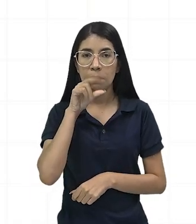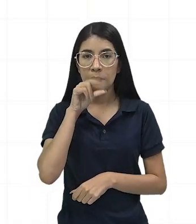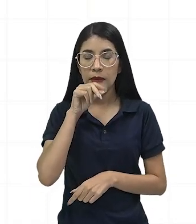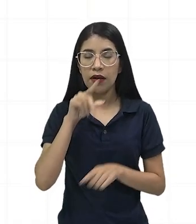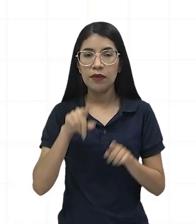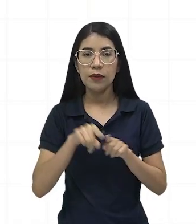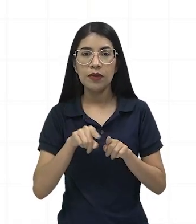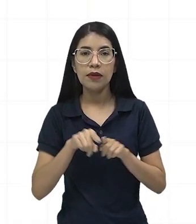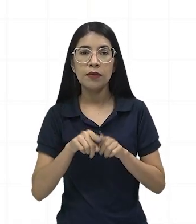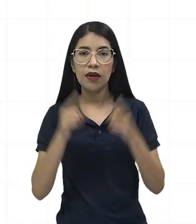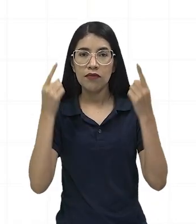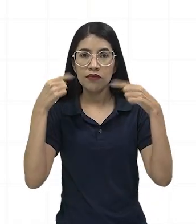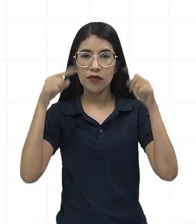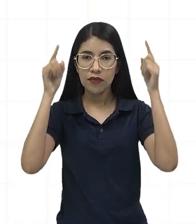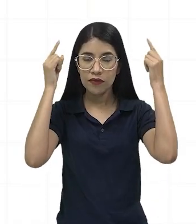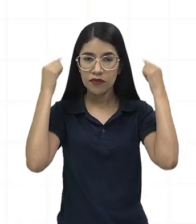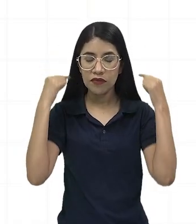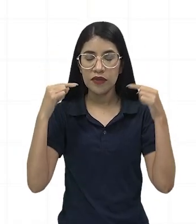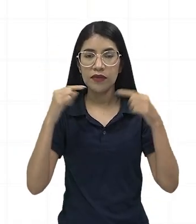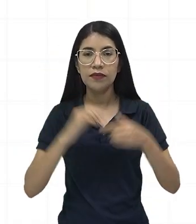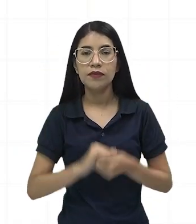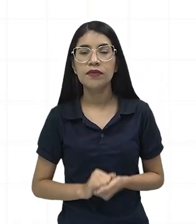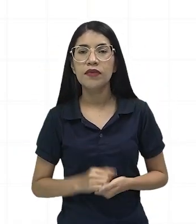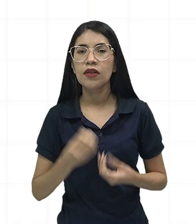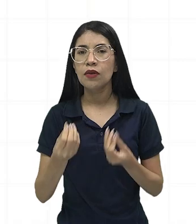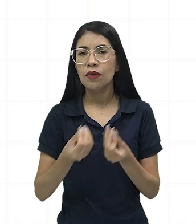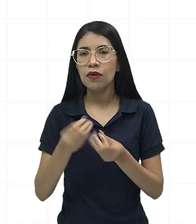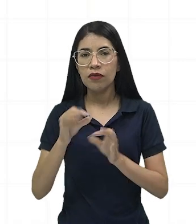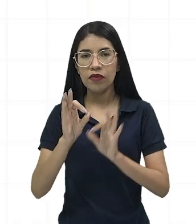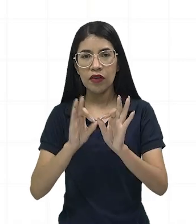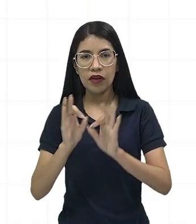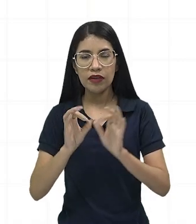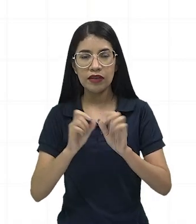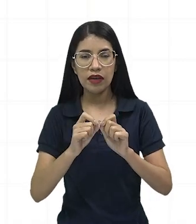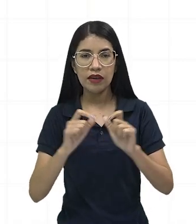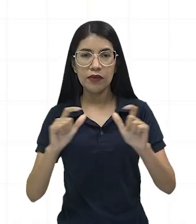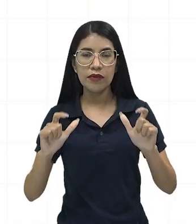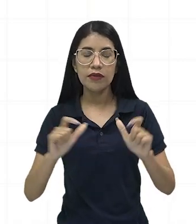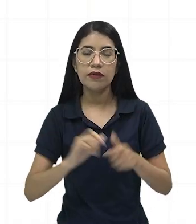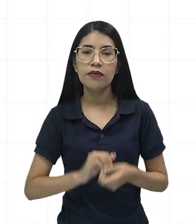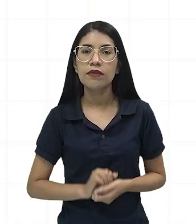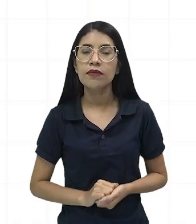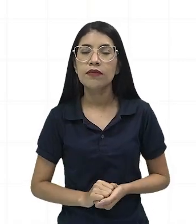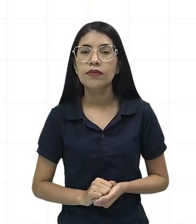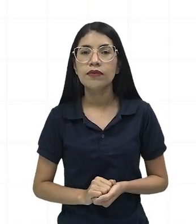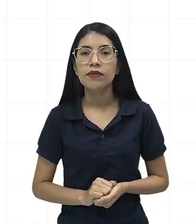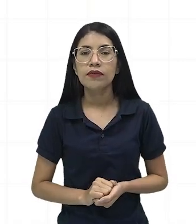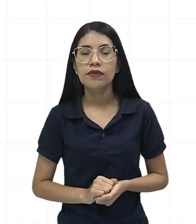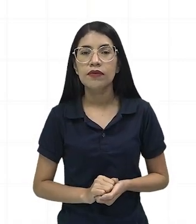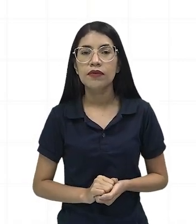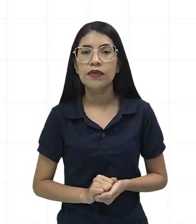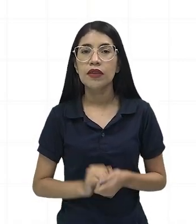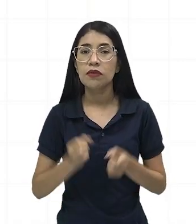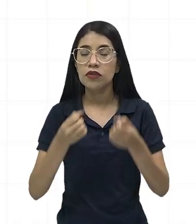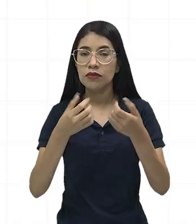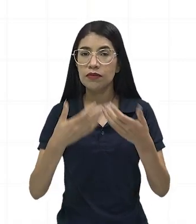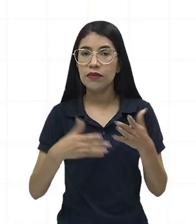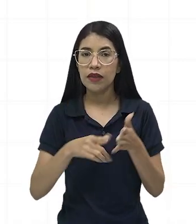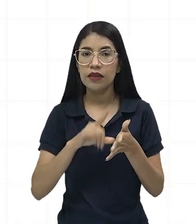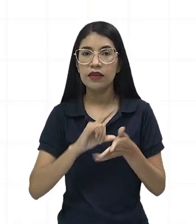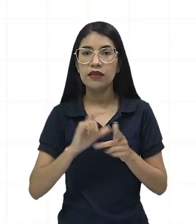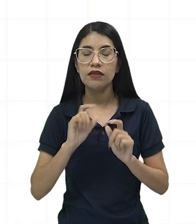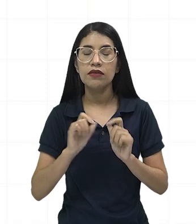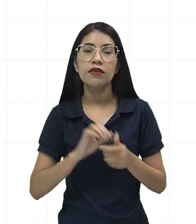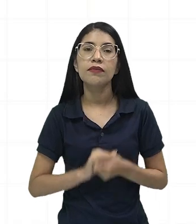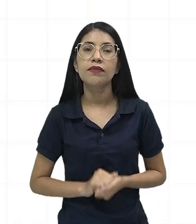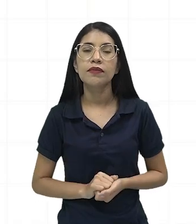ovelhas. Então, o que é que nós podemos fazer? Nós podemos fazer exatamente o seguinte, olha. Como eu falei para vocês,